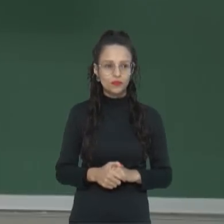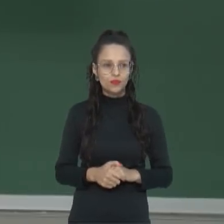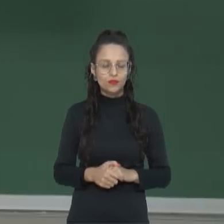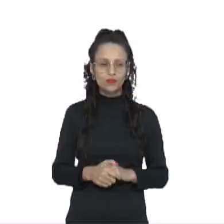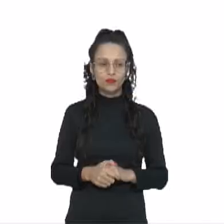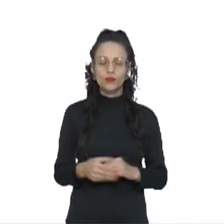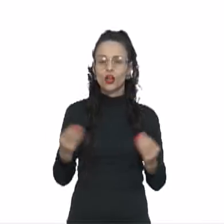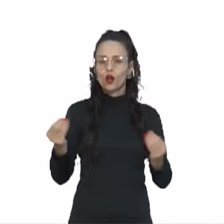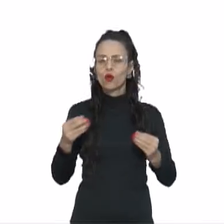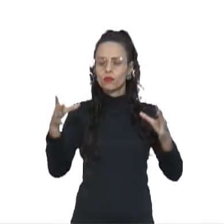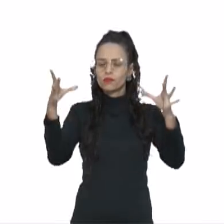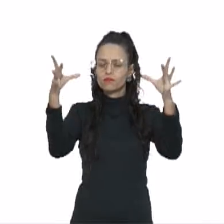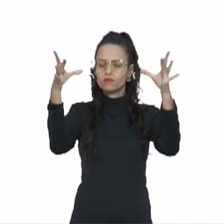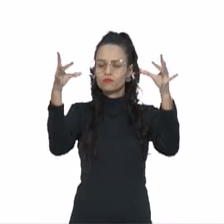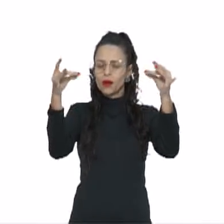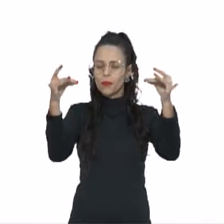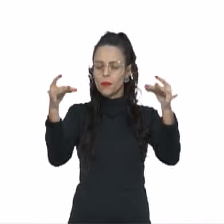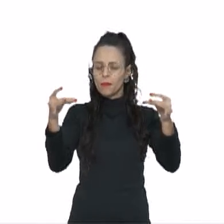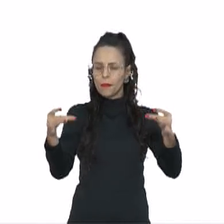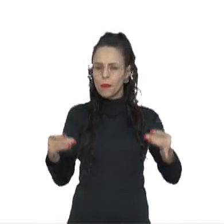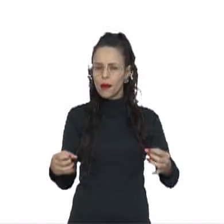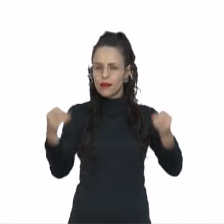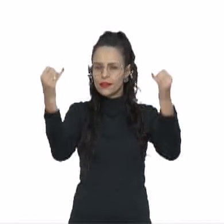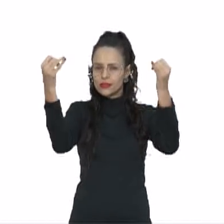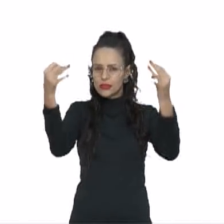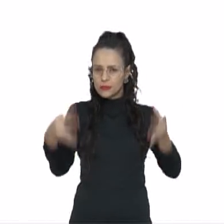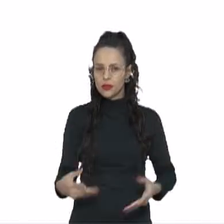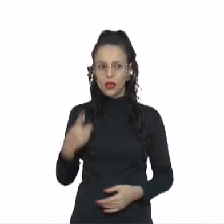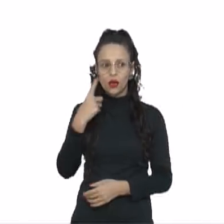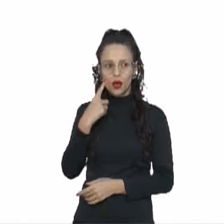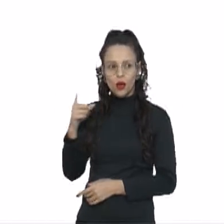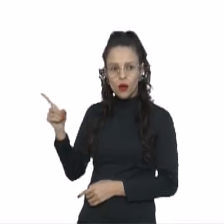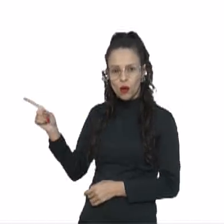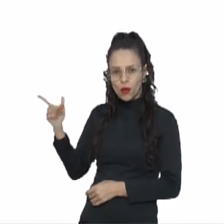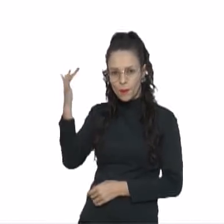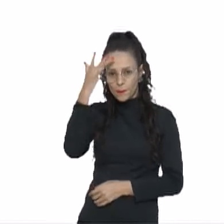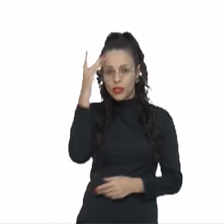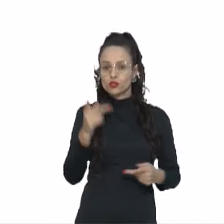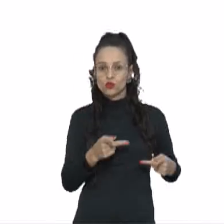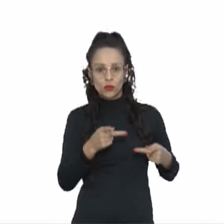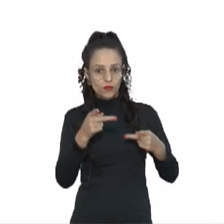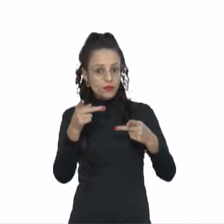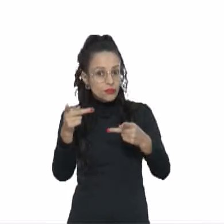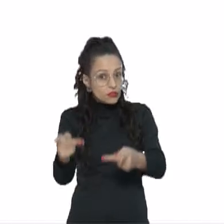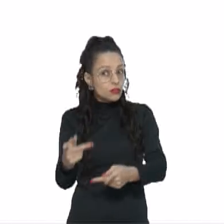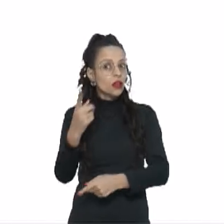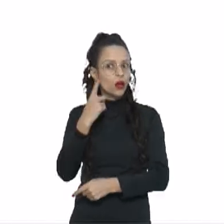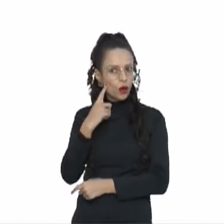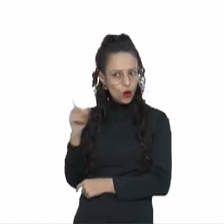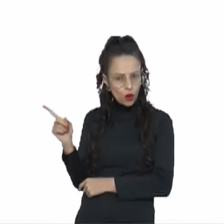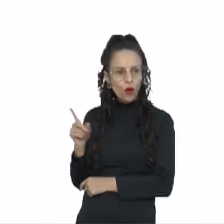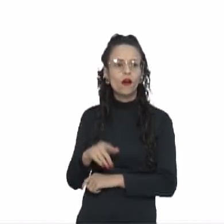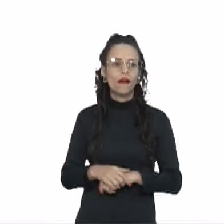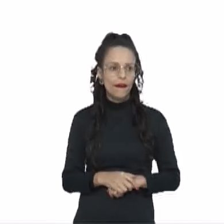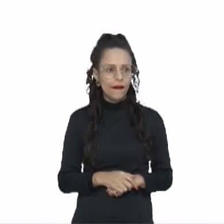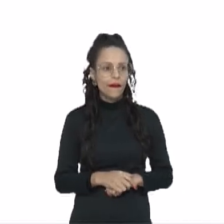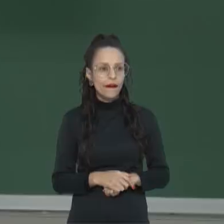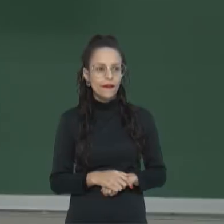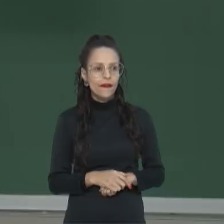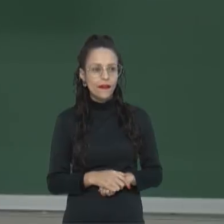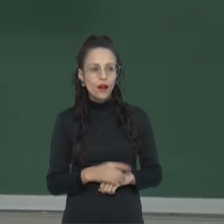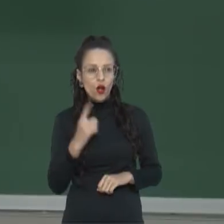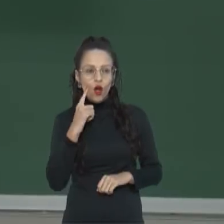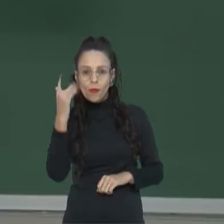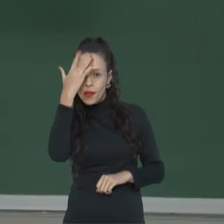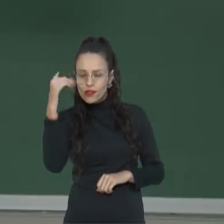Como que nós poderíamos descrevê-la? Ó, dá para ver que pessoas estão visitando, é um ponto turístico. É verdade, professor, olha aquela pessoa ali